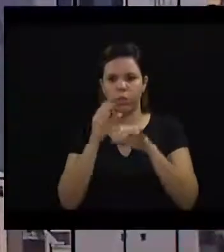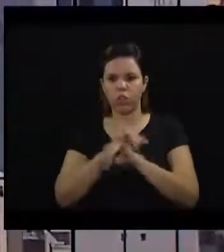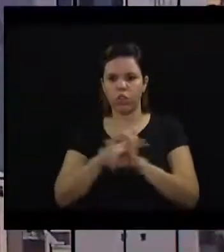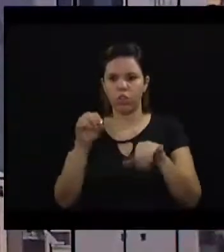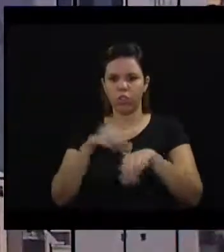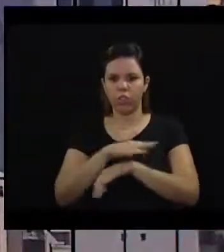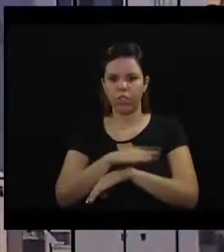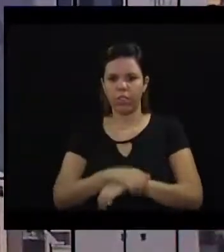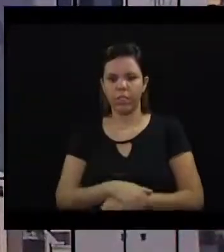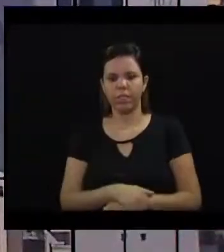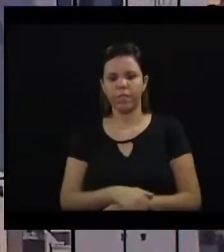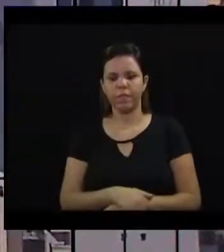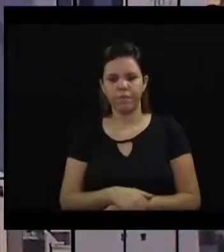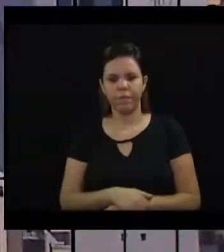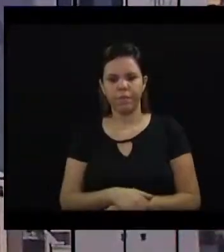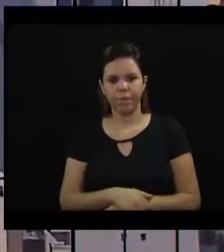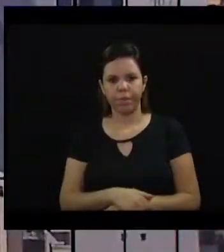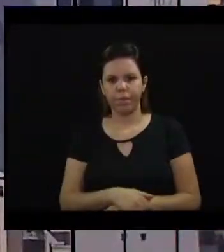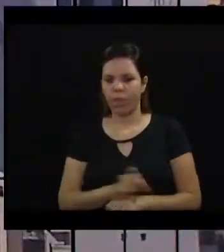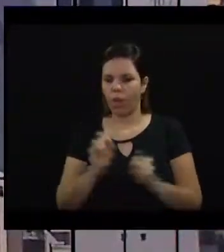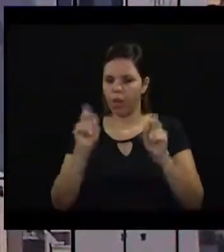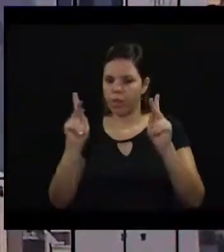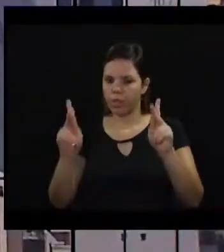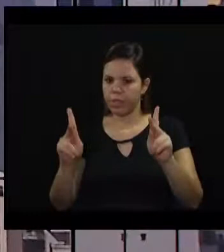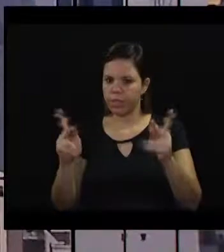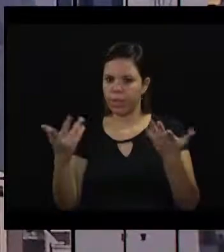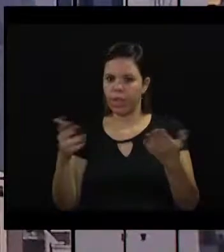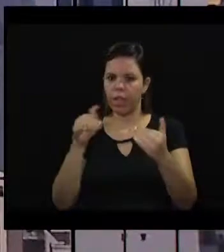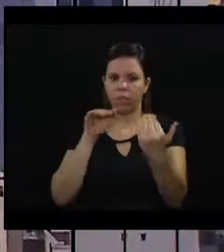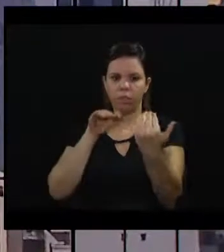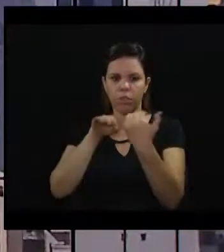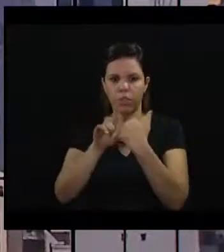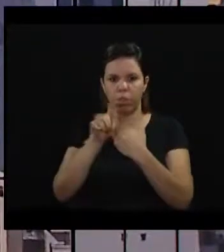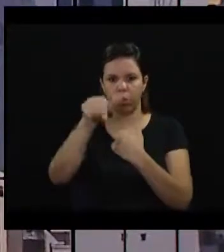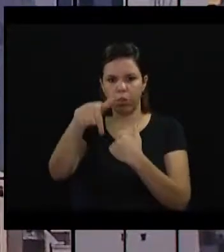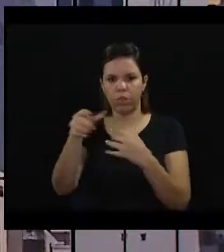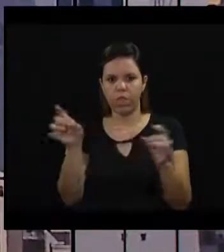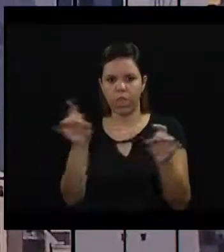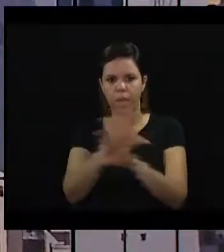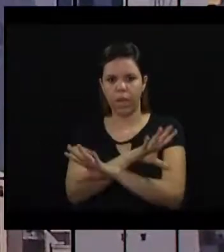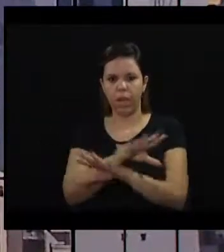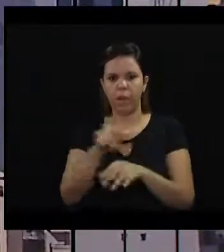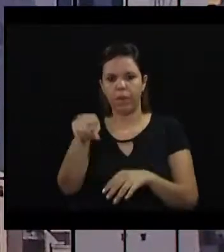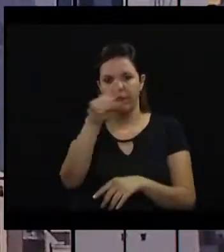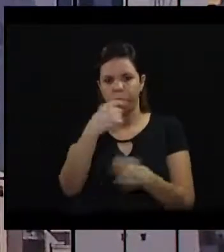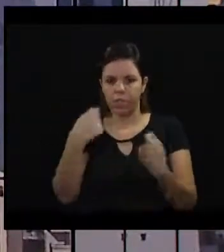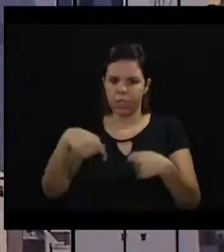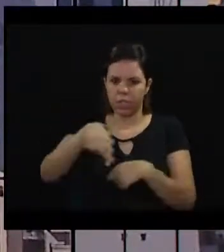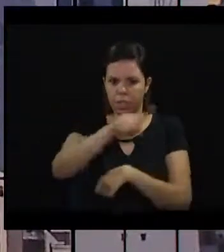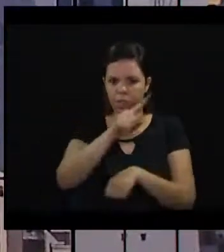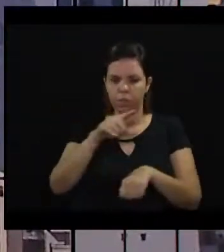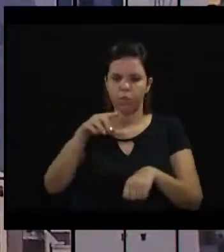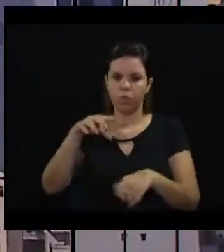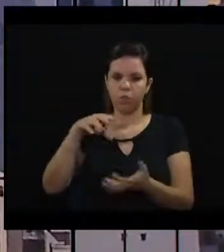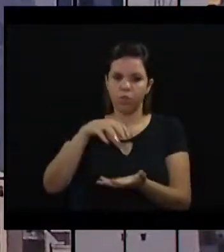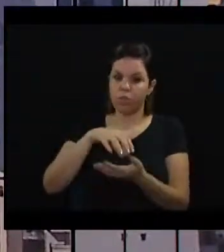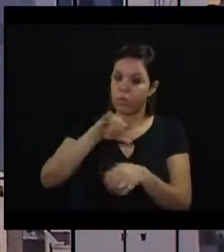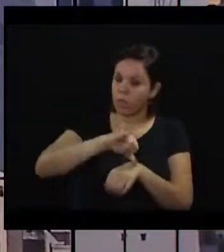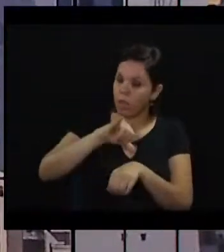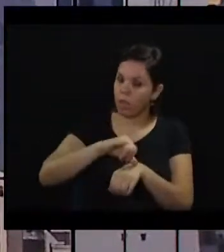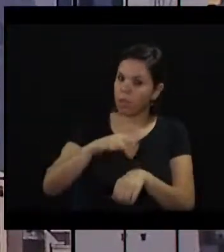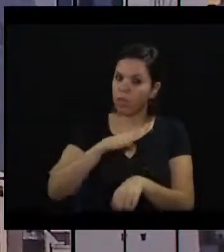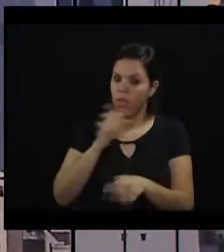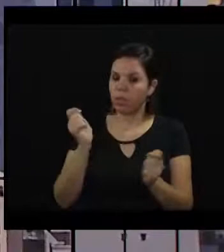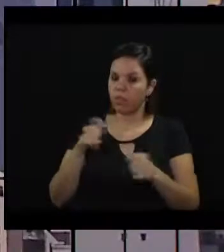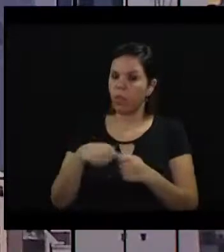Então o centro da cidade está ok. Assim que acabar o Câmara Notícia, o jornal, você que precisa ir ao centro da cidade sabe que pode contar com